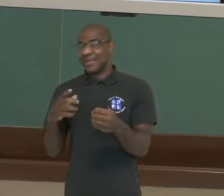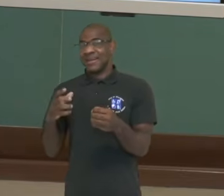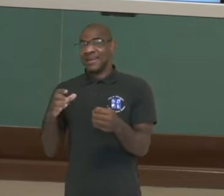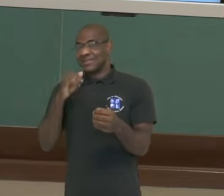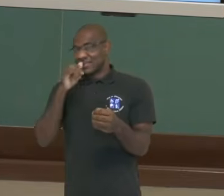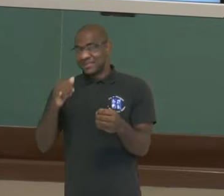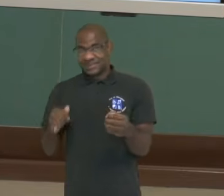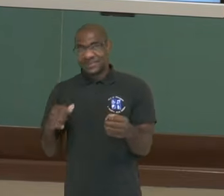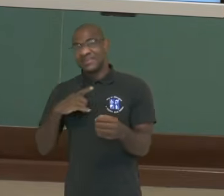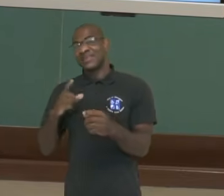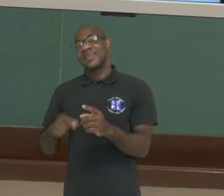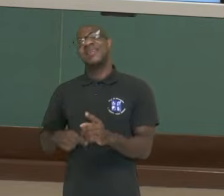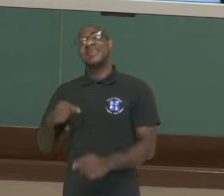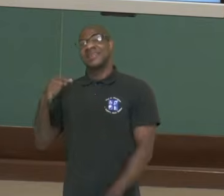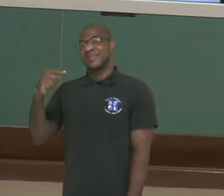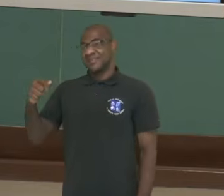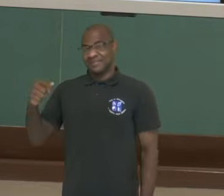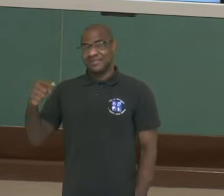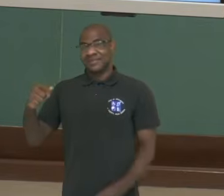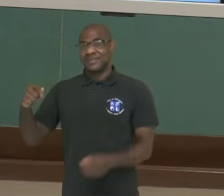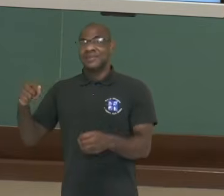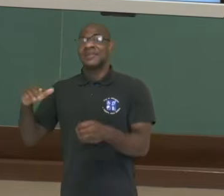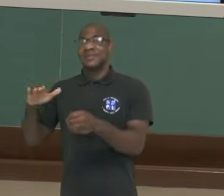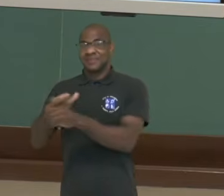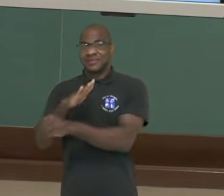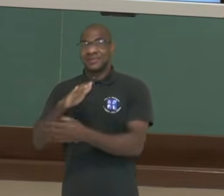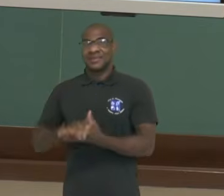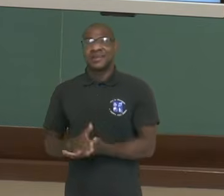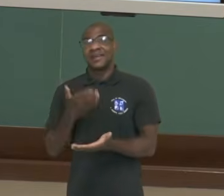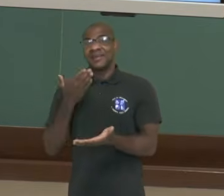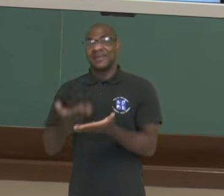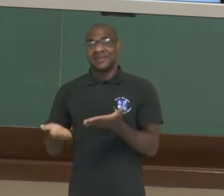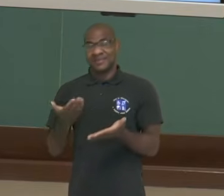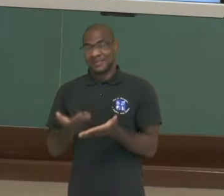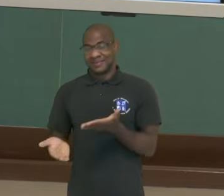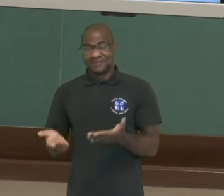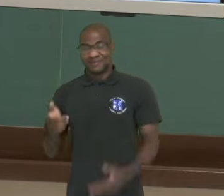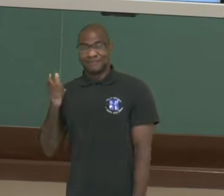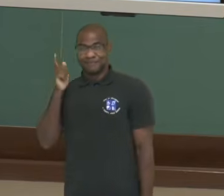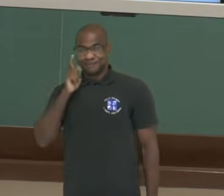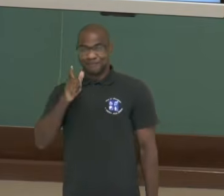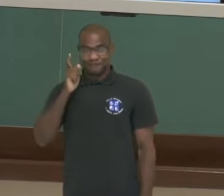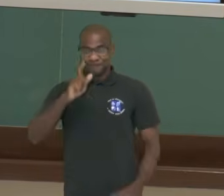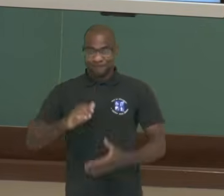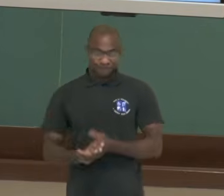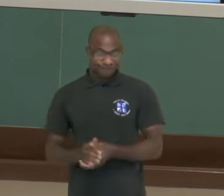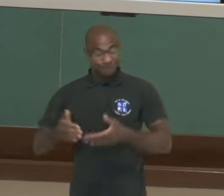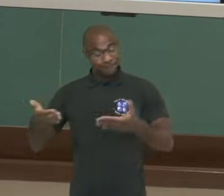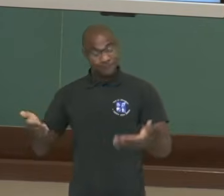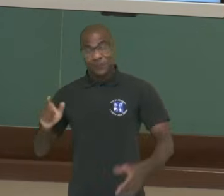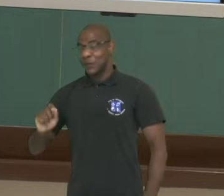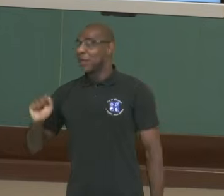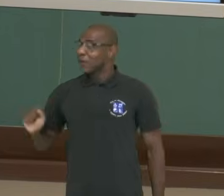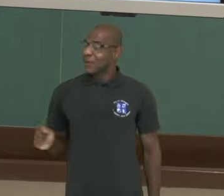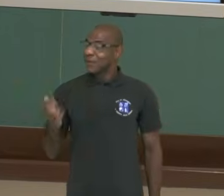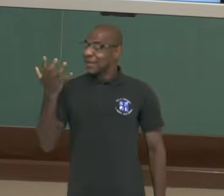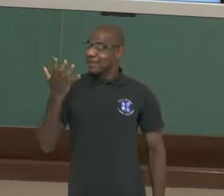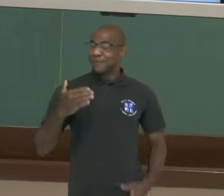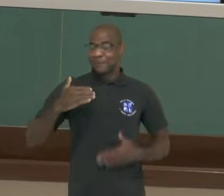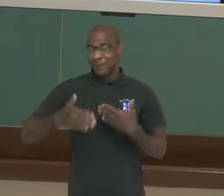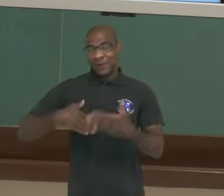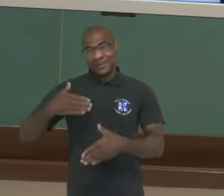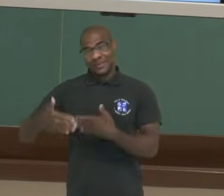negativamente carregado, ok? Falamos então sobre ganhos e perdas de elétrons. Como que acontece então o processo